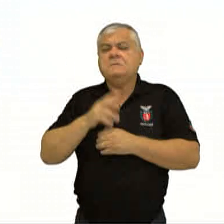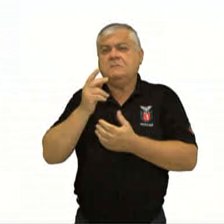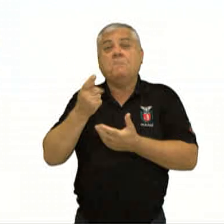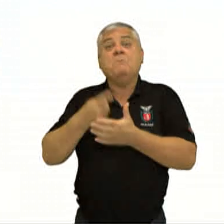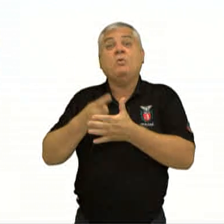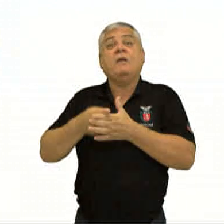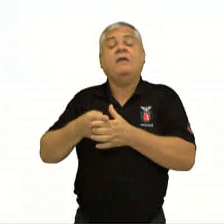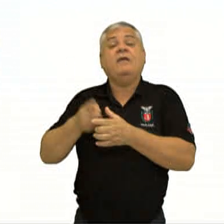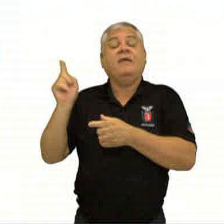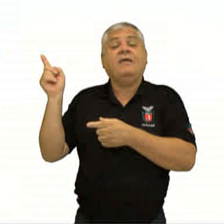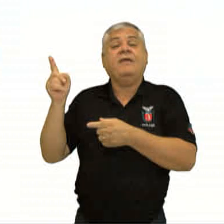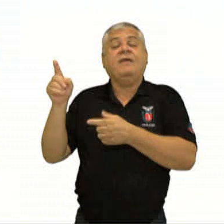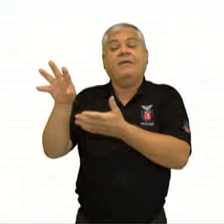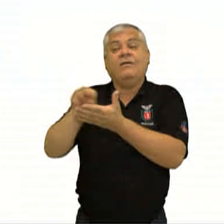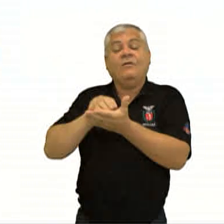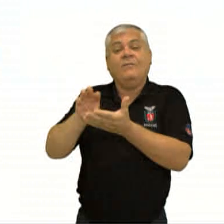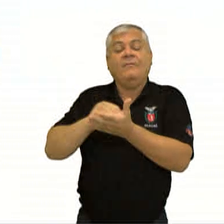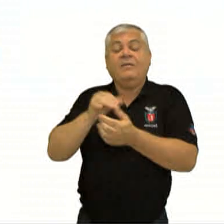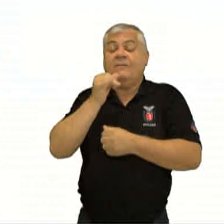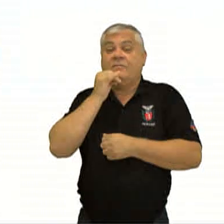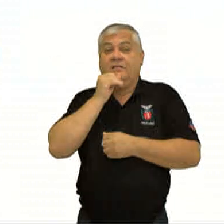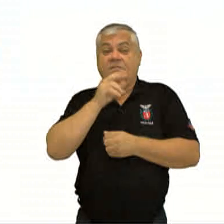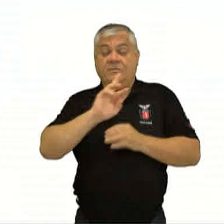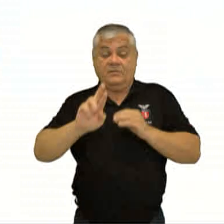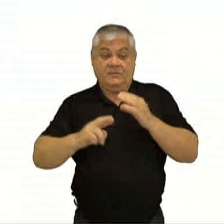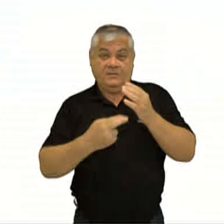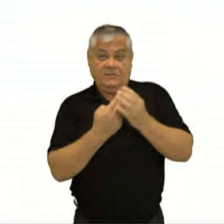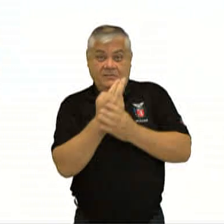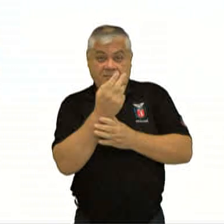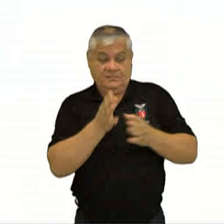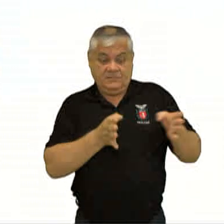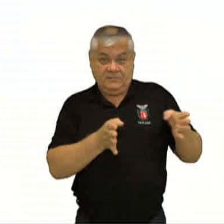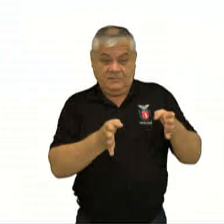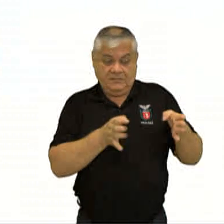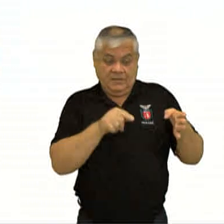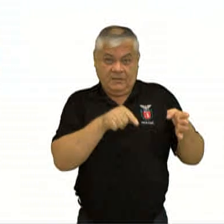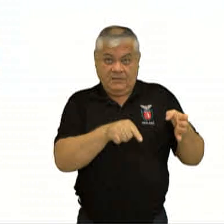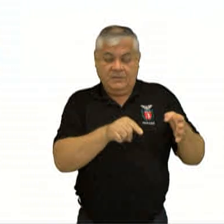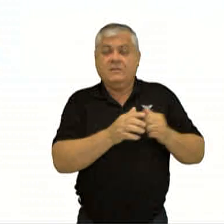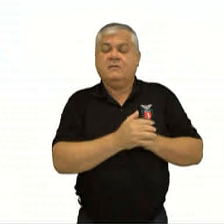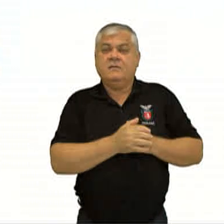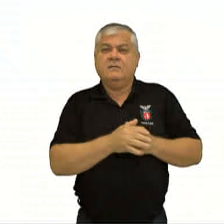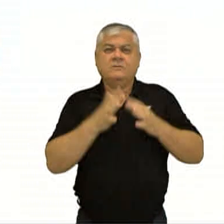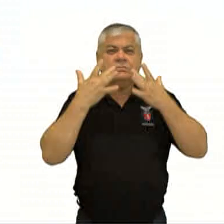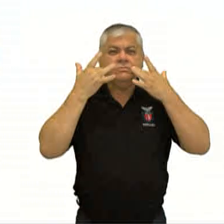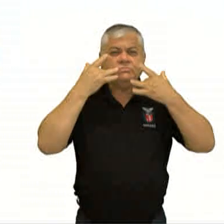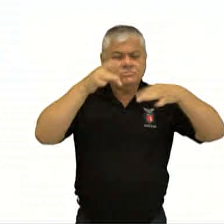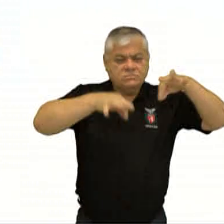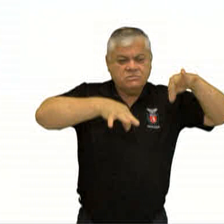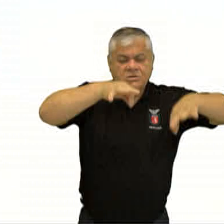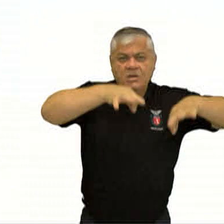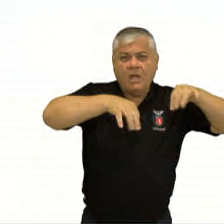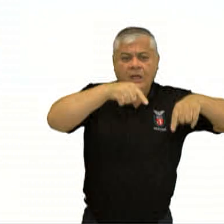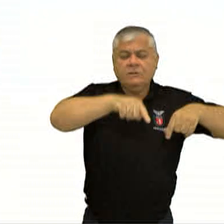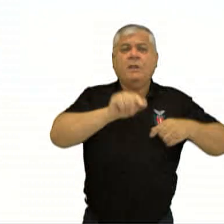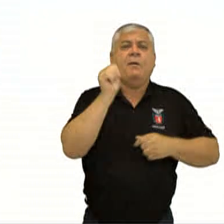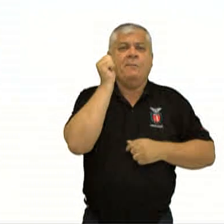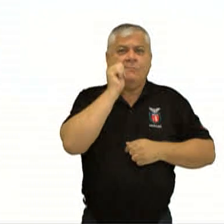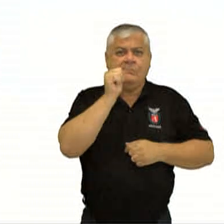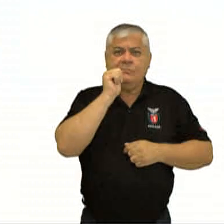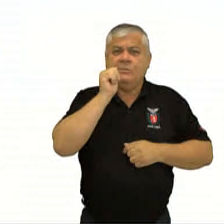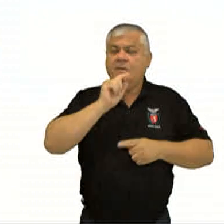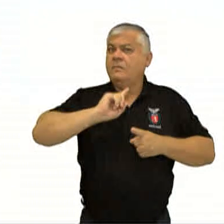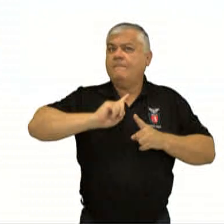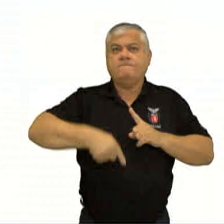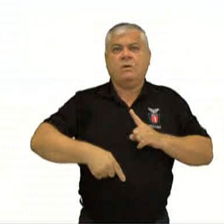momento, tá? Não é o caso do Renascimento, mas você vai ver no teatro elisabetano, tudo, que as mulheres eram proibidas